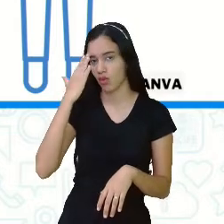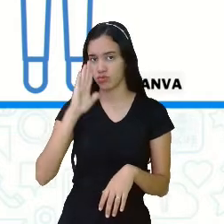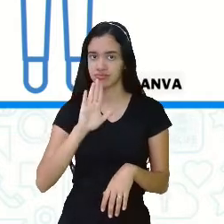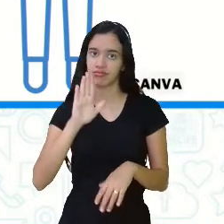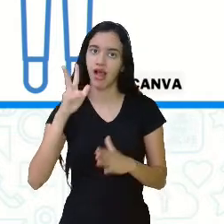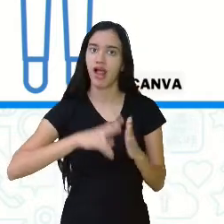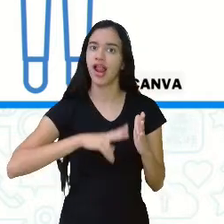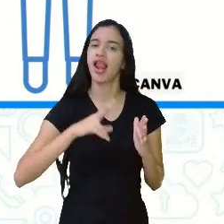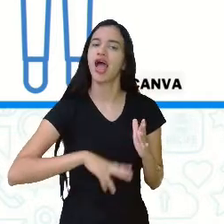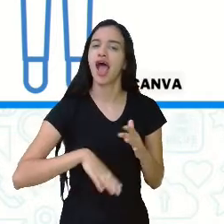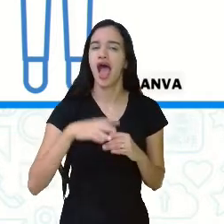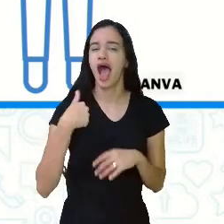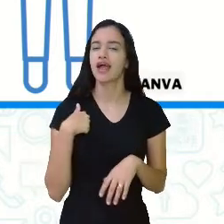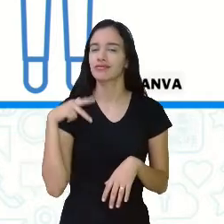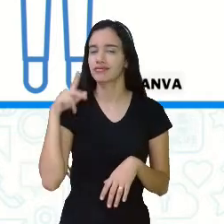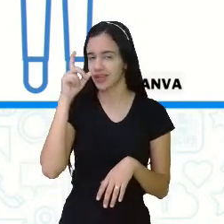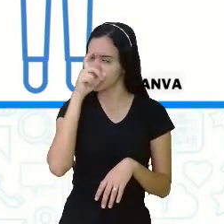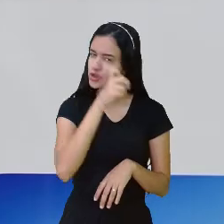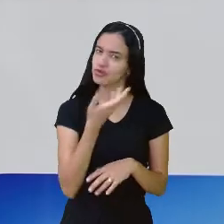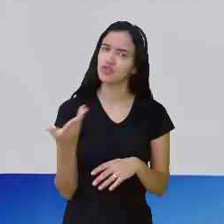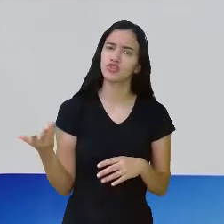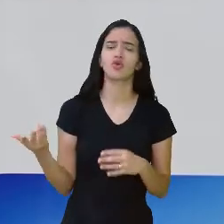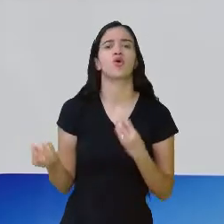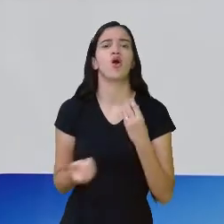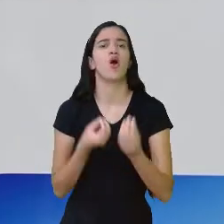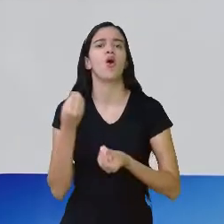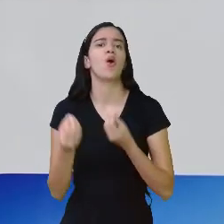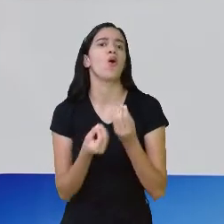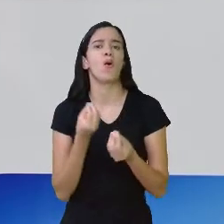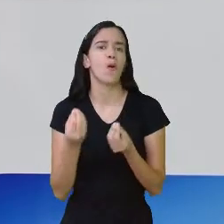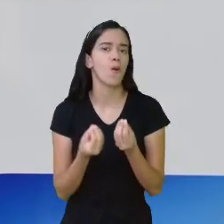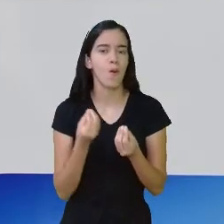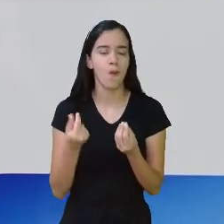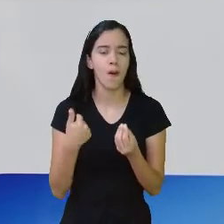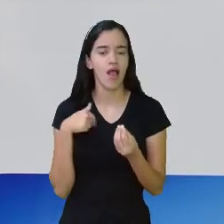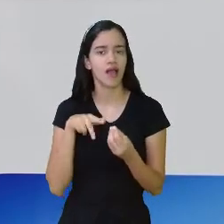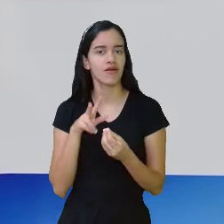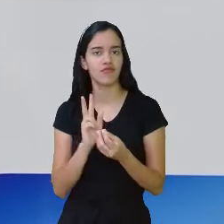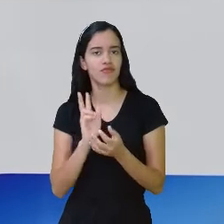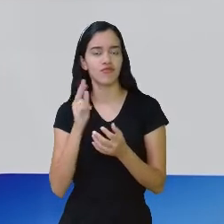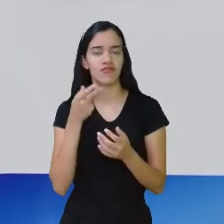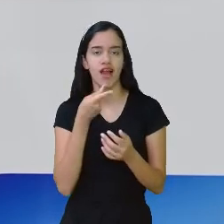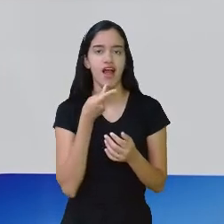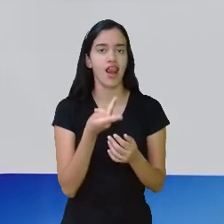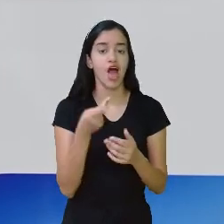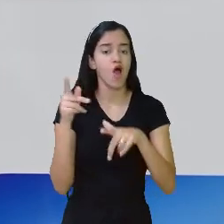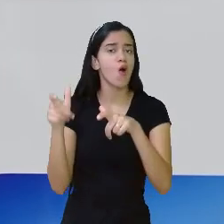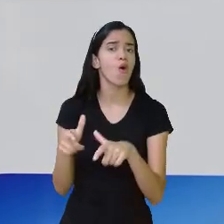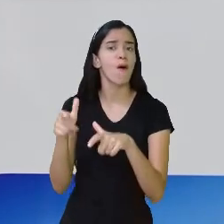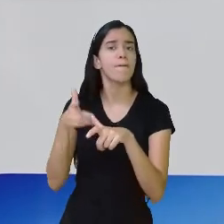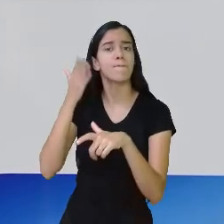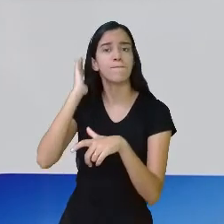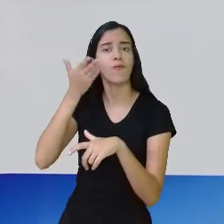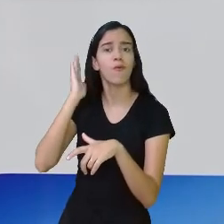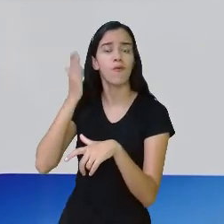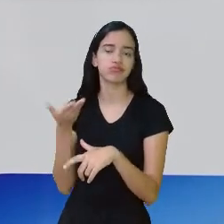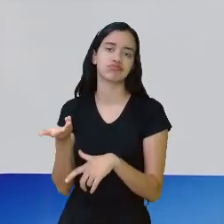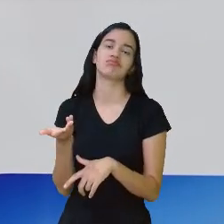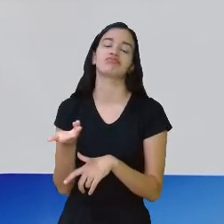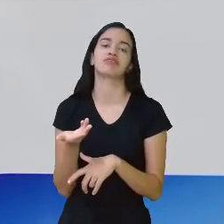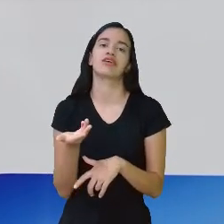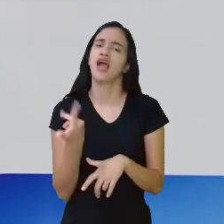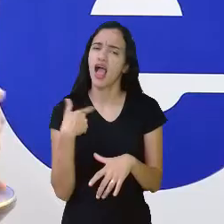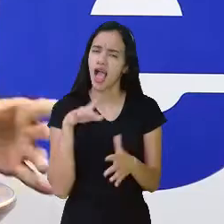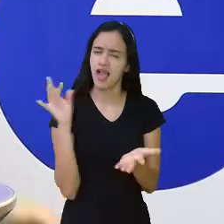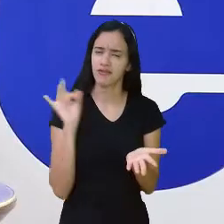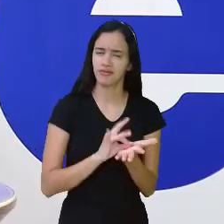fica difícil, né, menino azul? Como é que a gente vai poder dizer onde é que está esse burrinho? Não é, professora Márcia? É